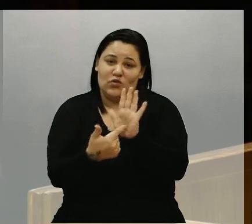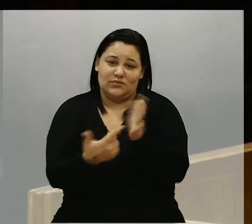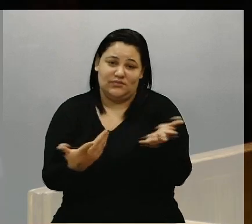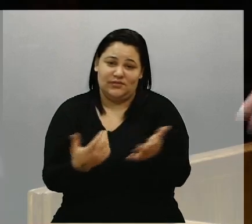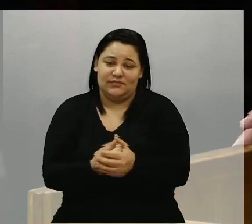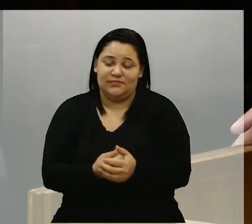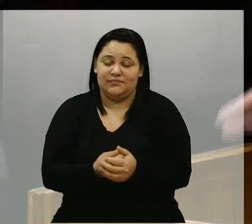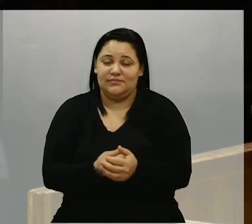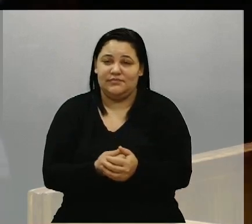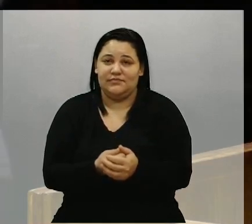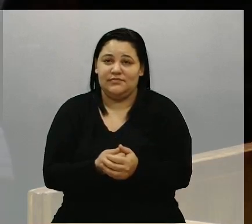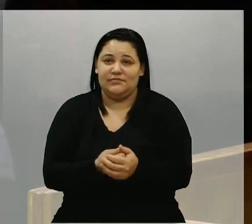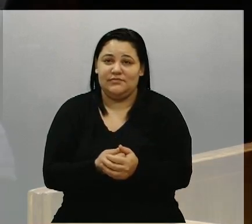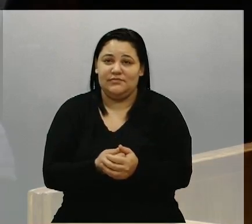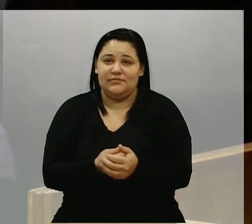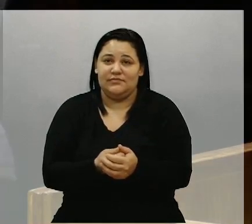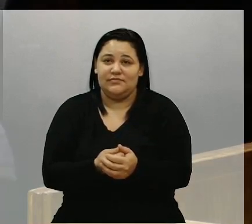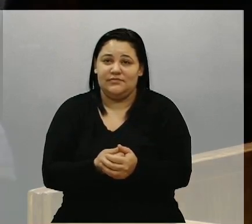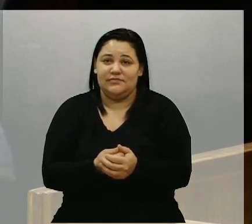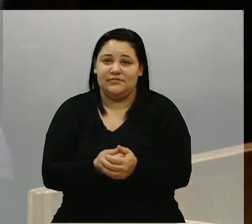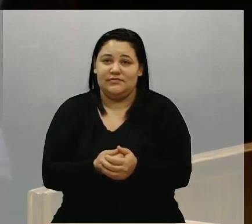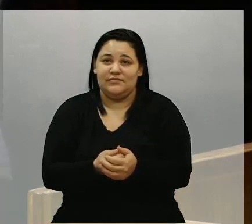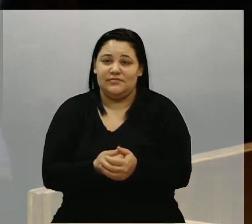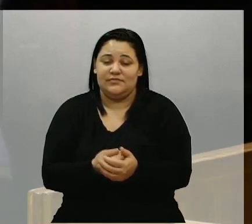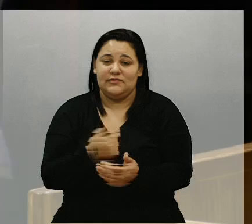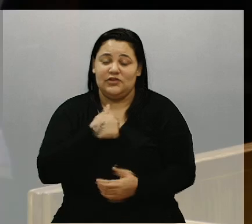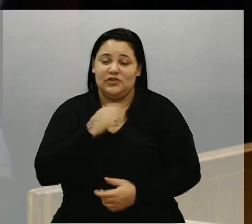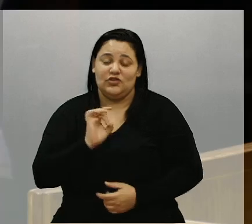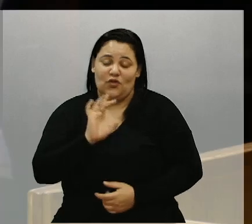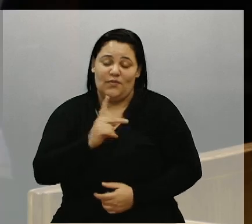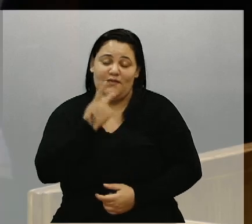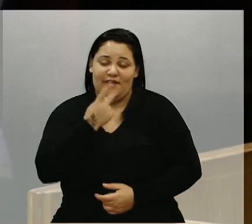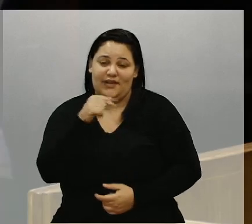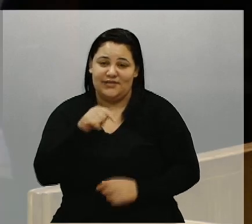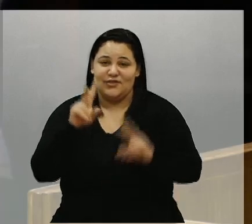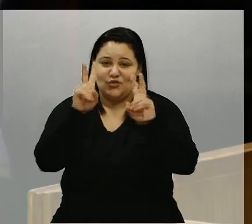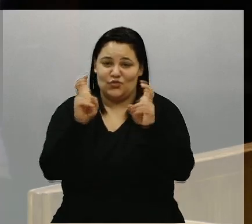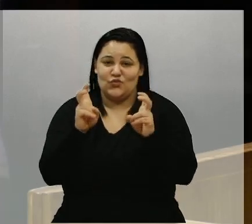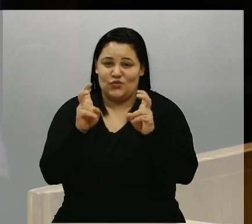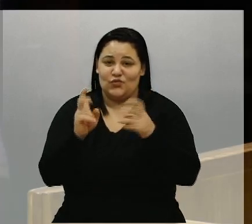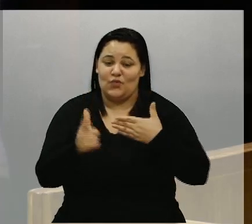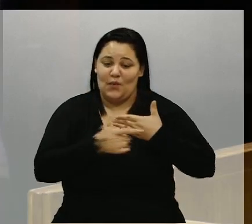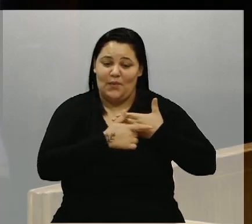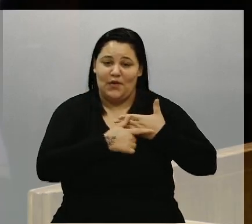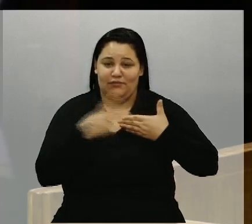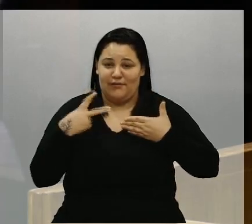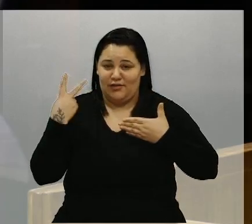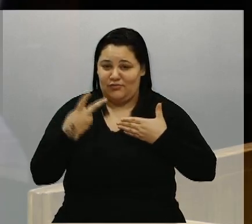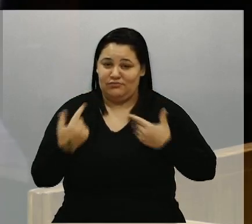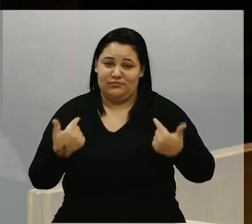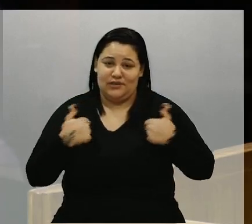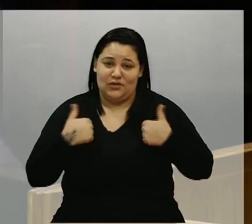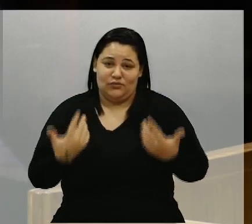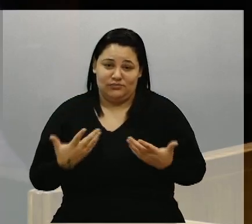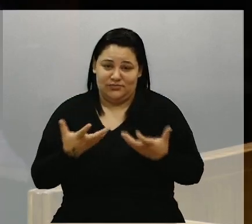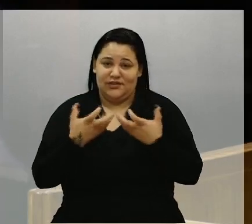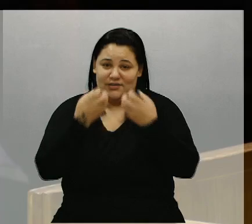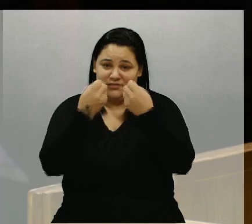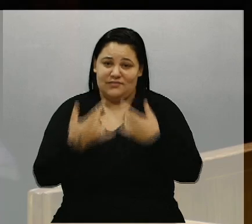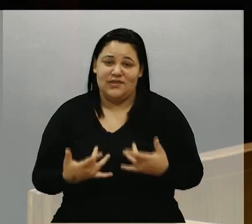aqui. E eu só, para falar desse assunto, como parlamentar que sou, eu quero dizer